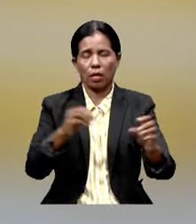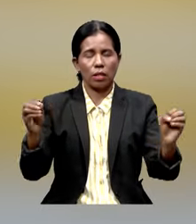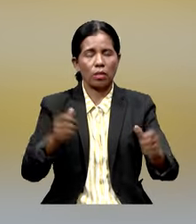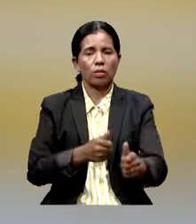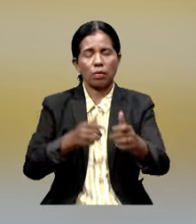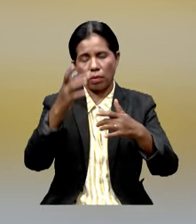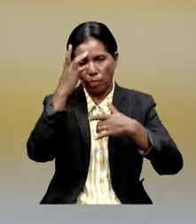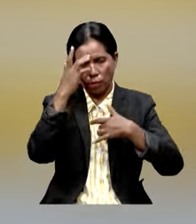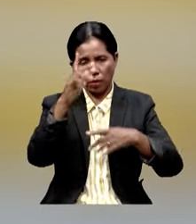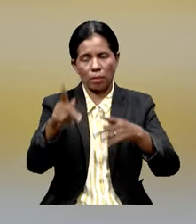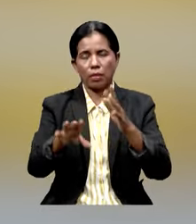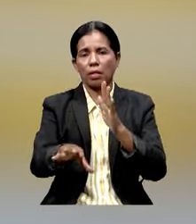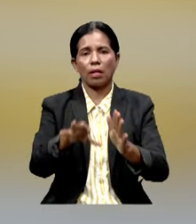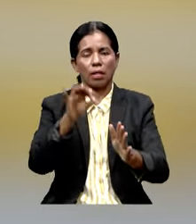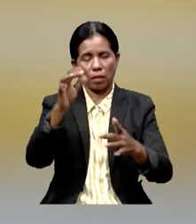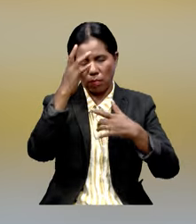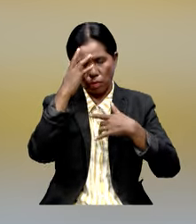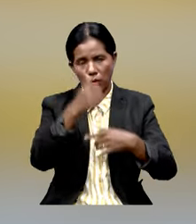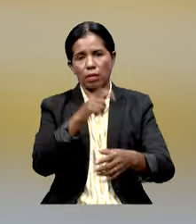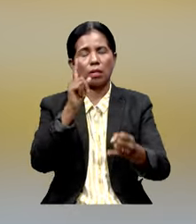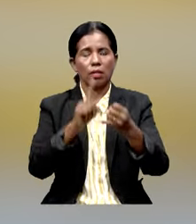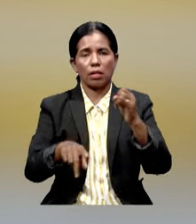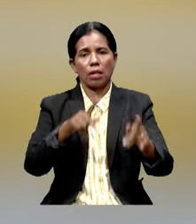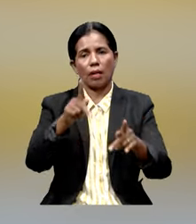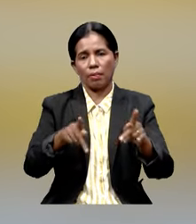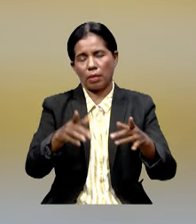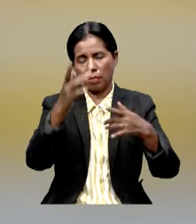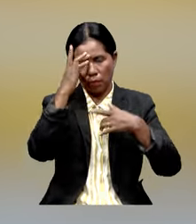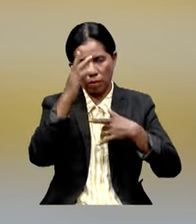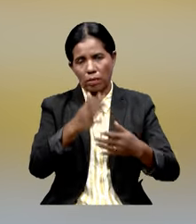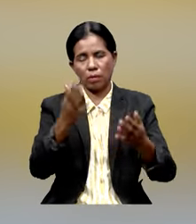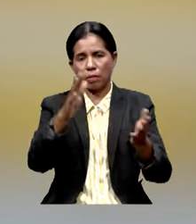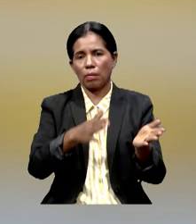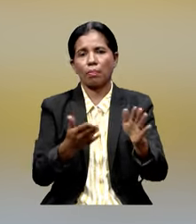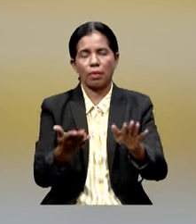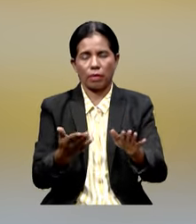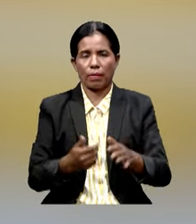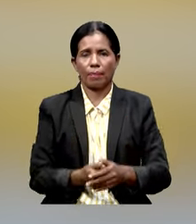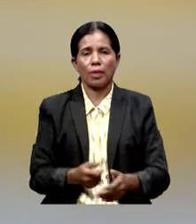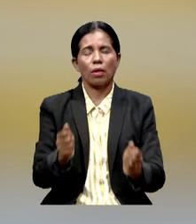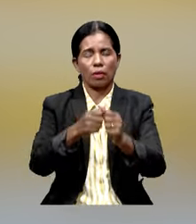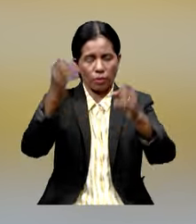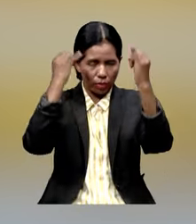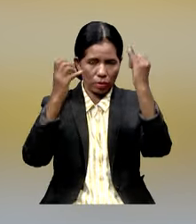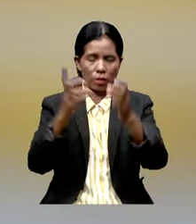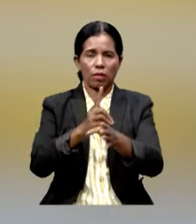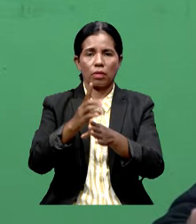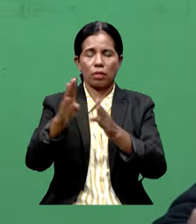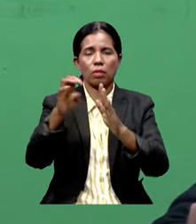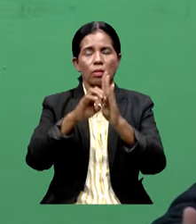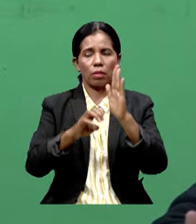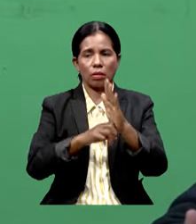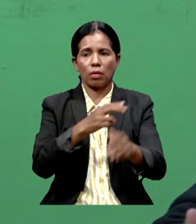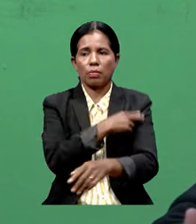nebe paciente Sira retan, Nune ikus mai paciente balon sai grave tomate. Ho informação ne diretora executiva